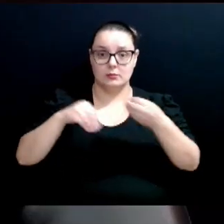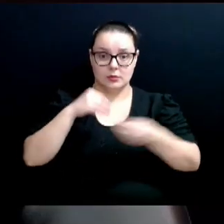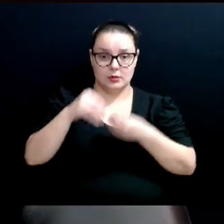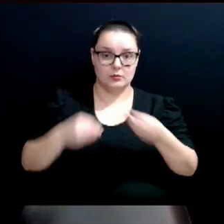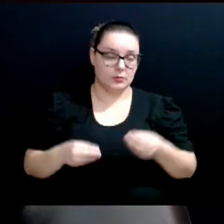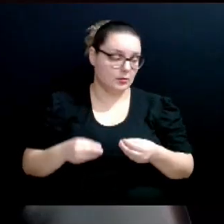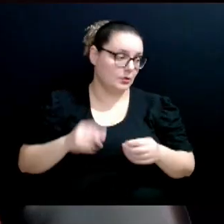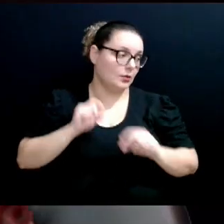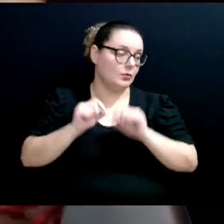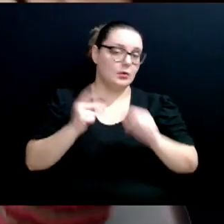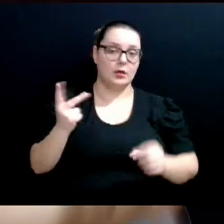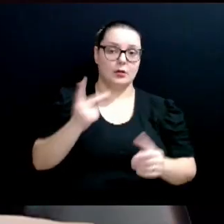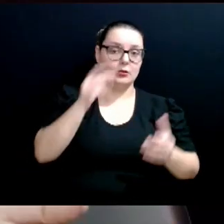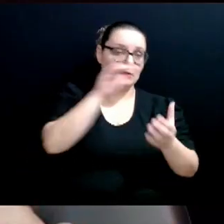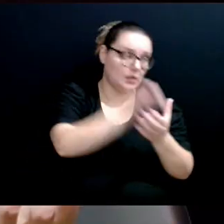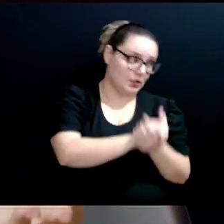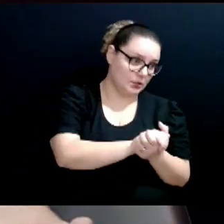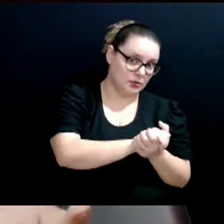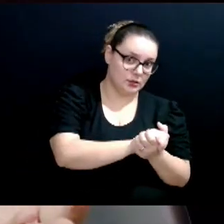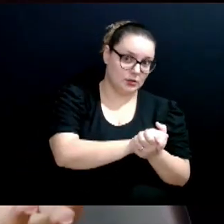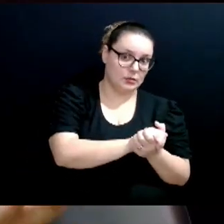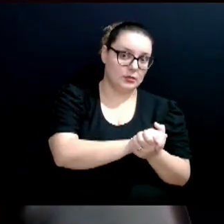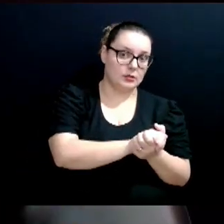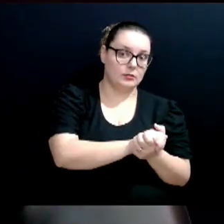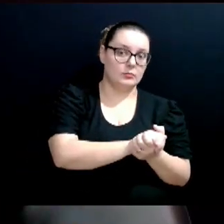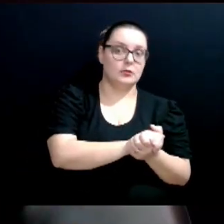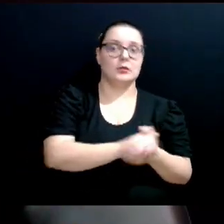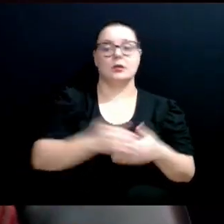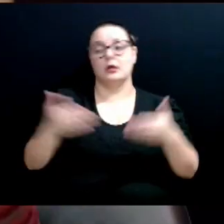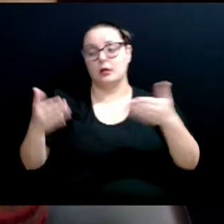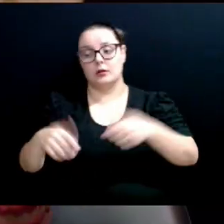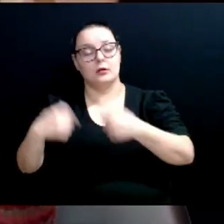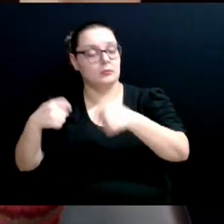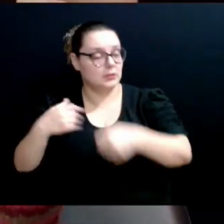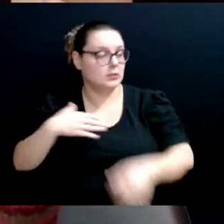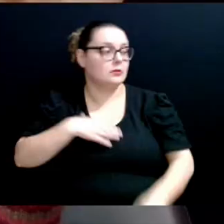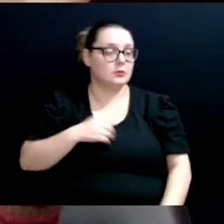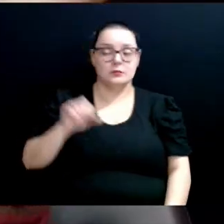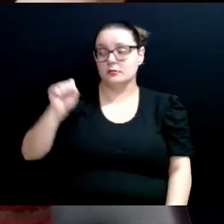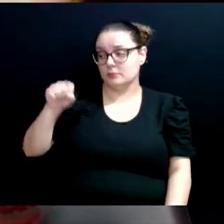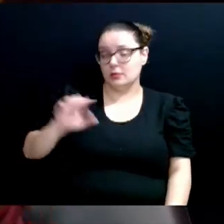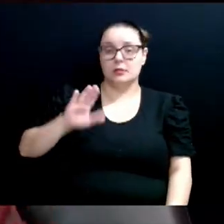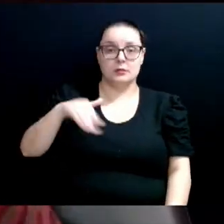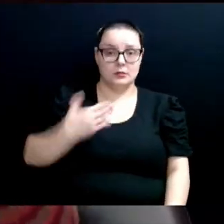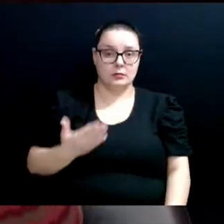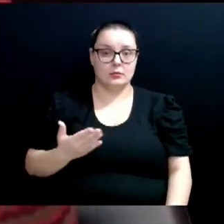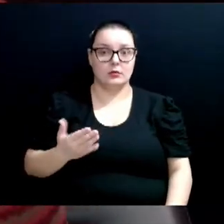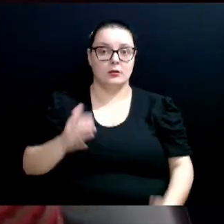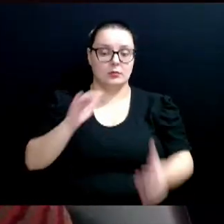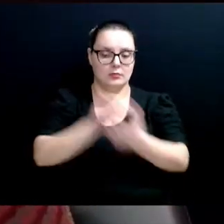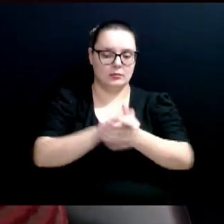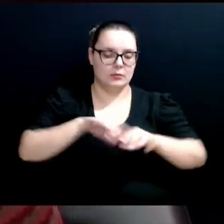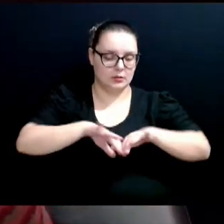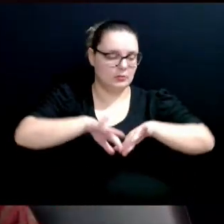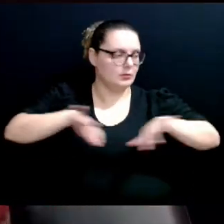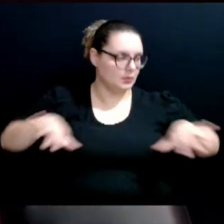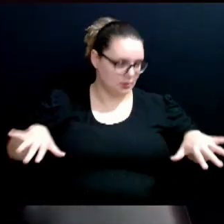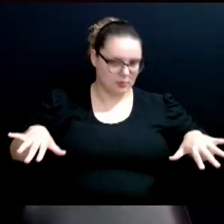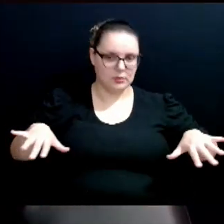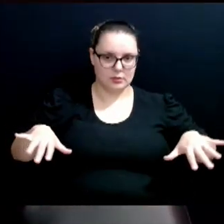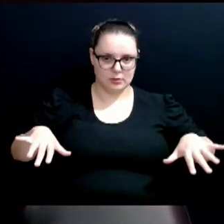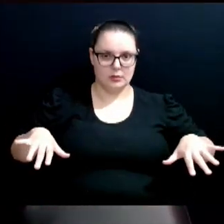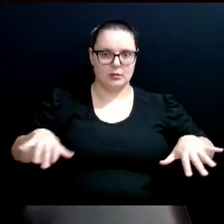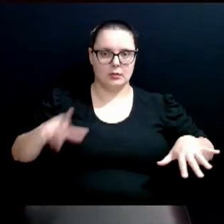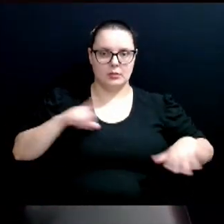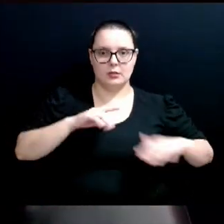casal para o que é a necessidade do filho. Então, a partir do momento que o casal se separa e a gente tem as construções, os